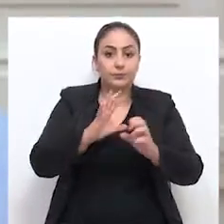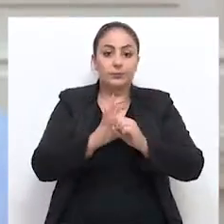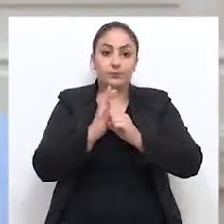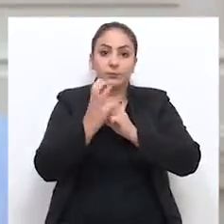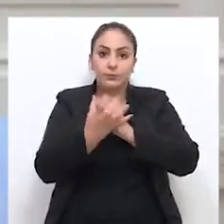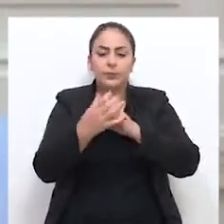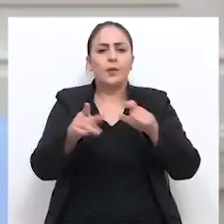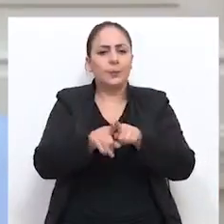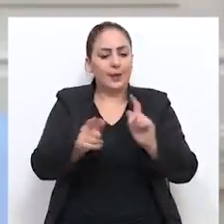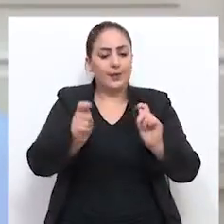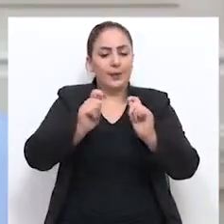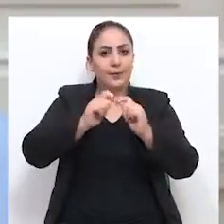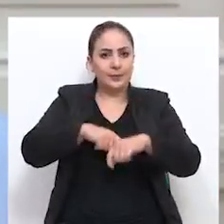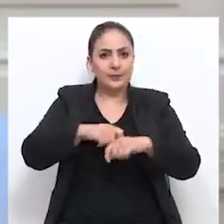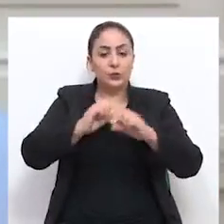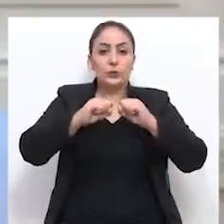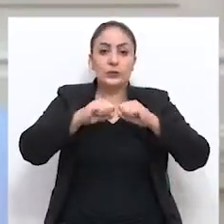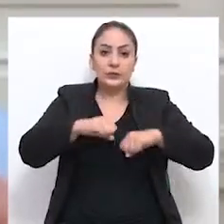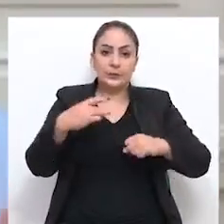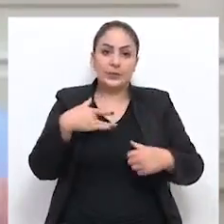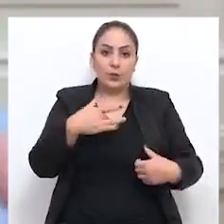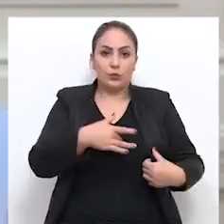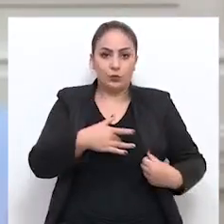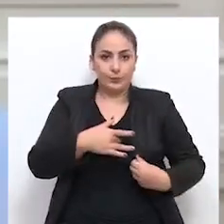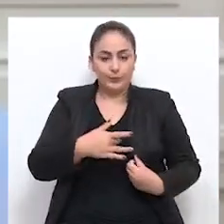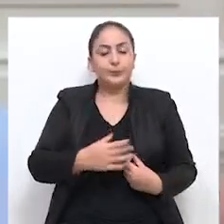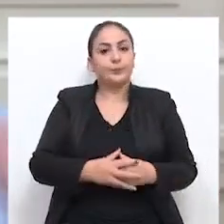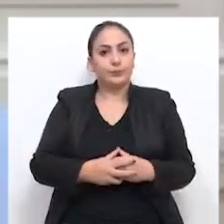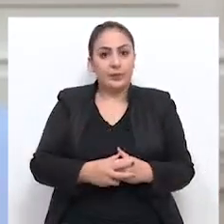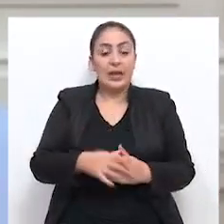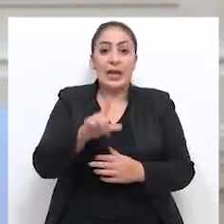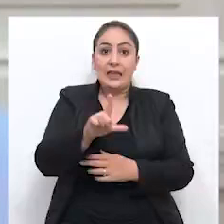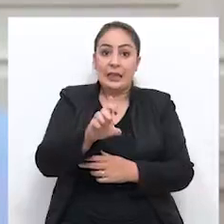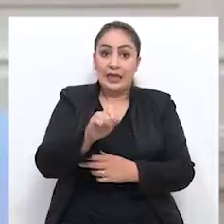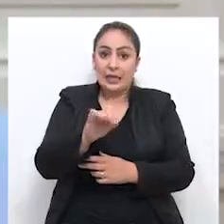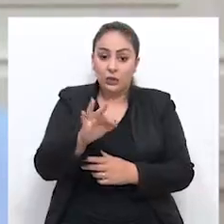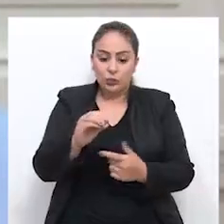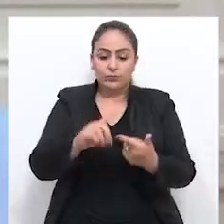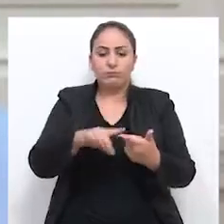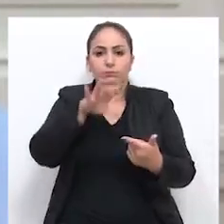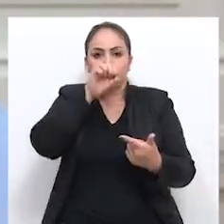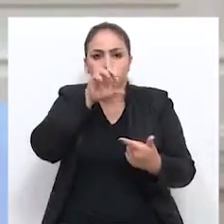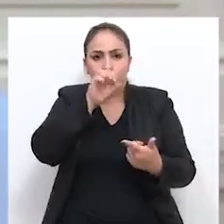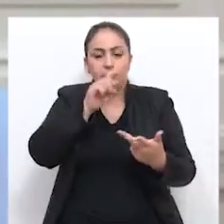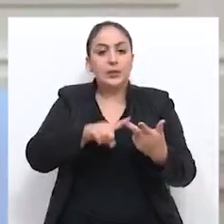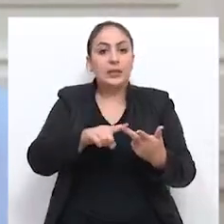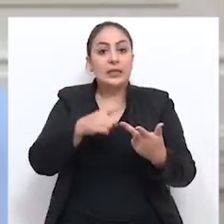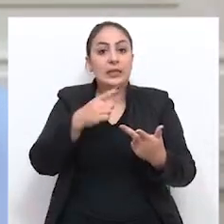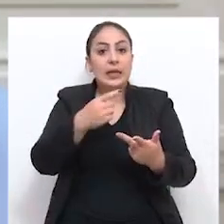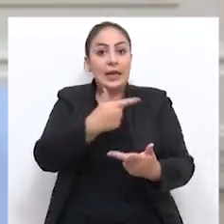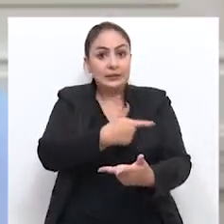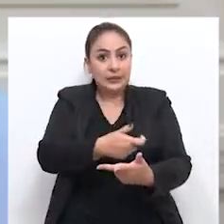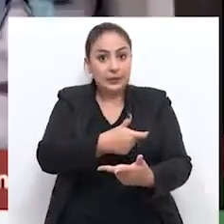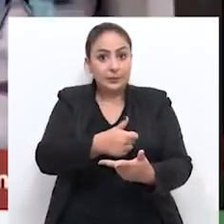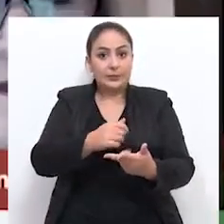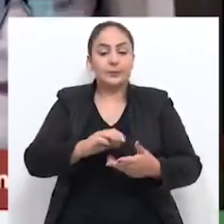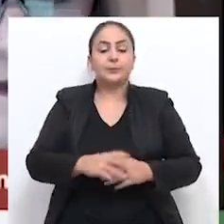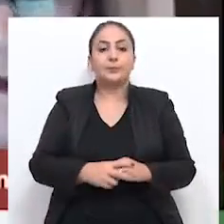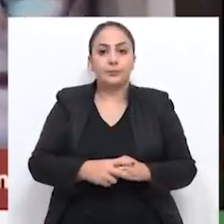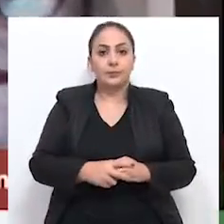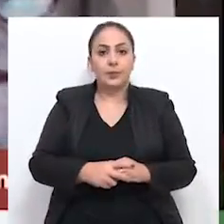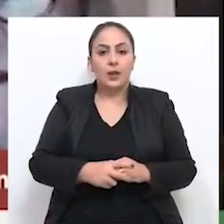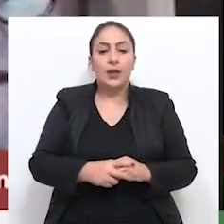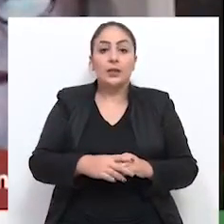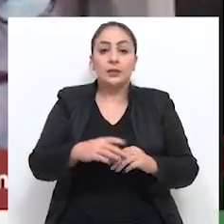do coronavírus e a capacidade do sistema de saúde, leitos, respiradores e testes.